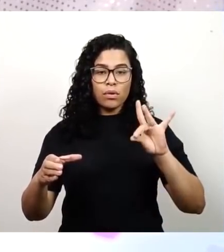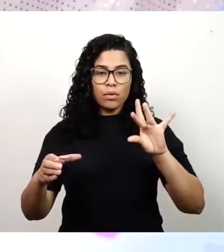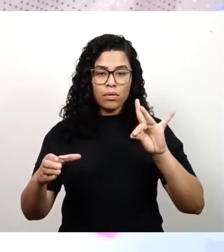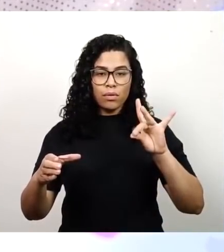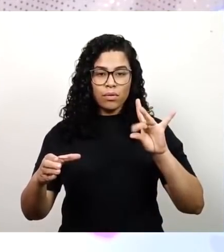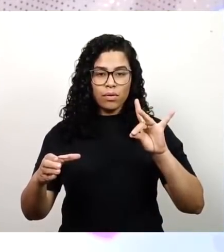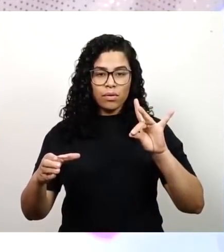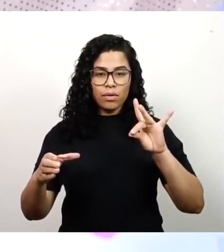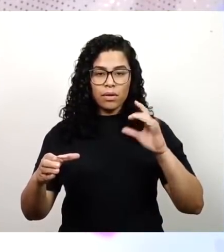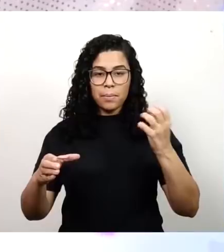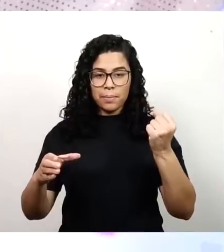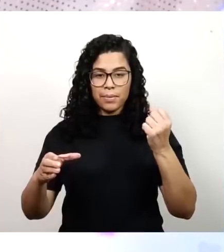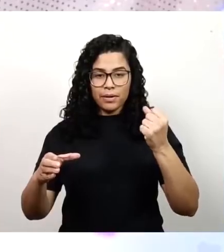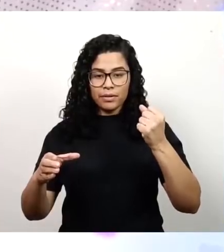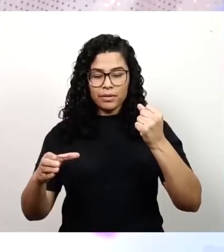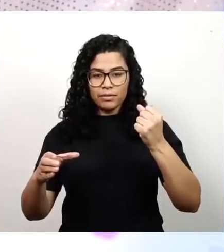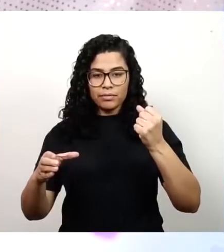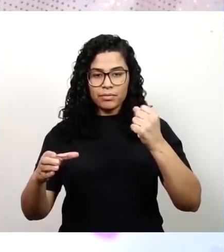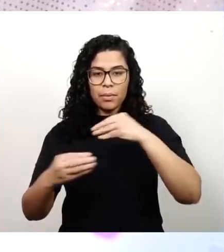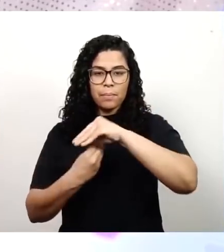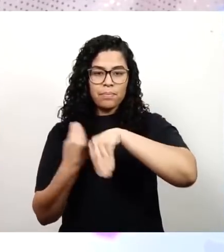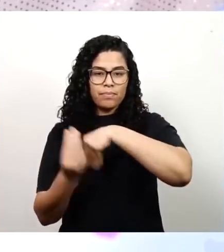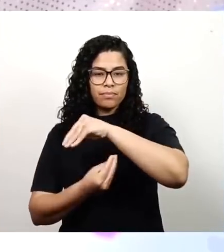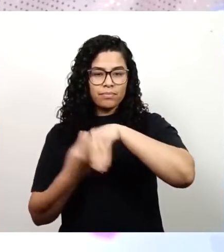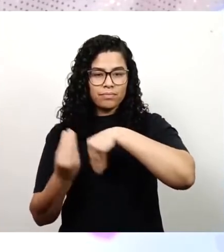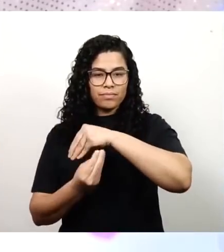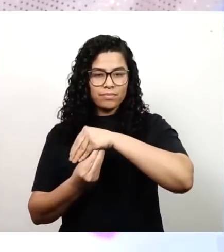água e um pouquinho de cola branca.